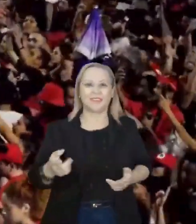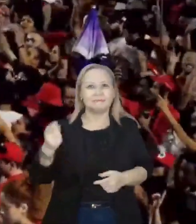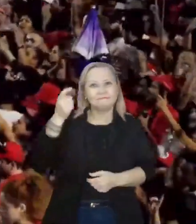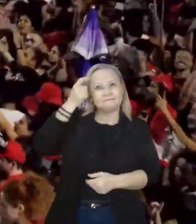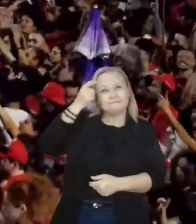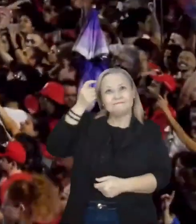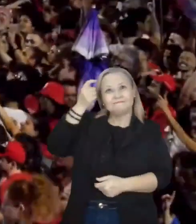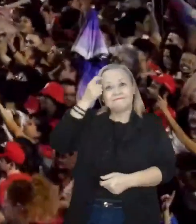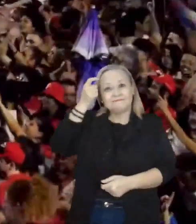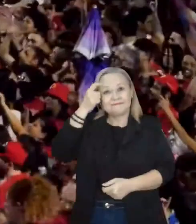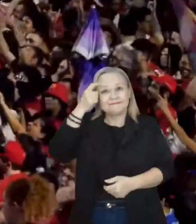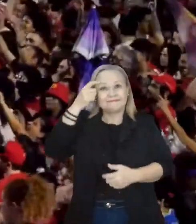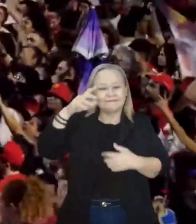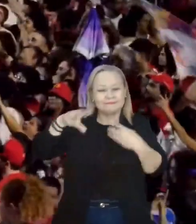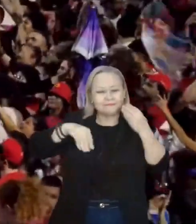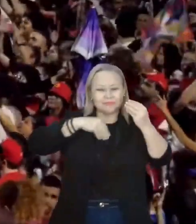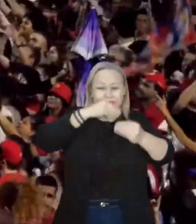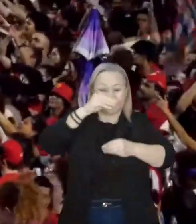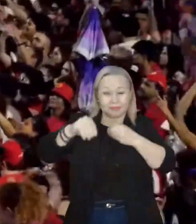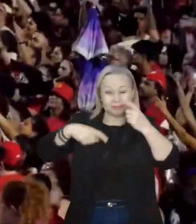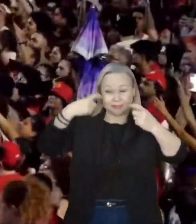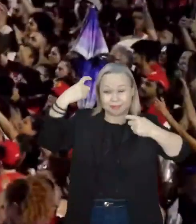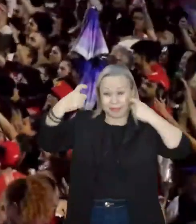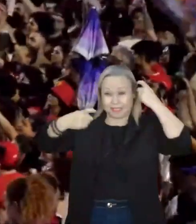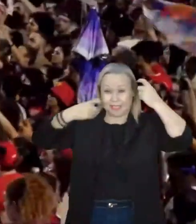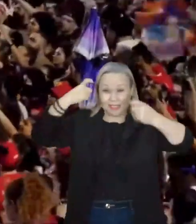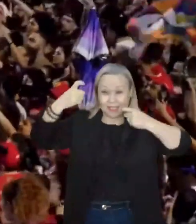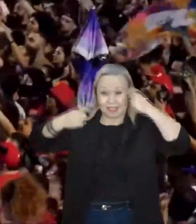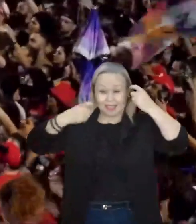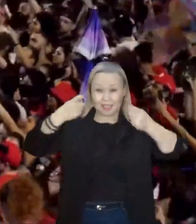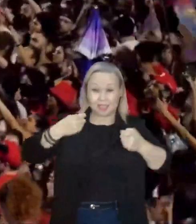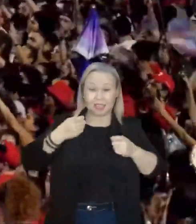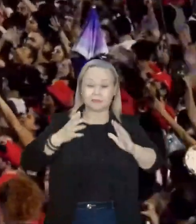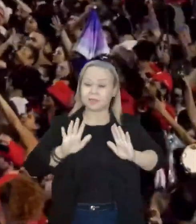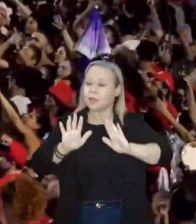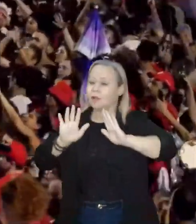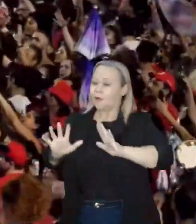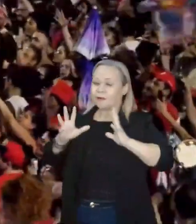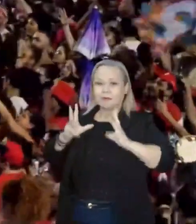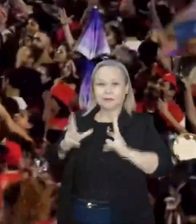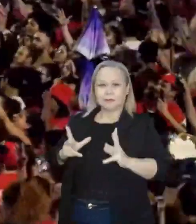cabeça agita, diga samba, e eu fico com a pureza.